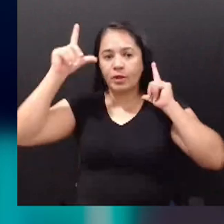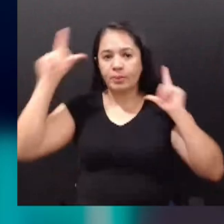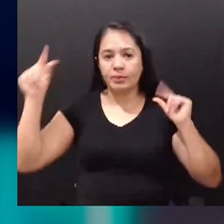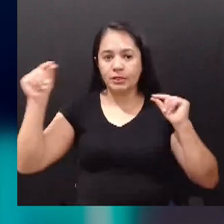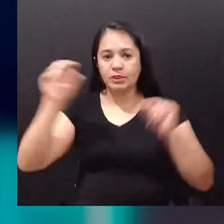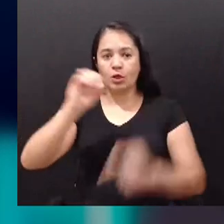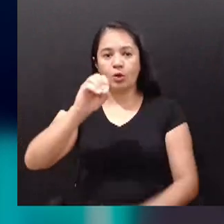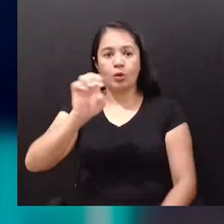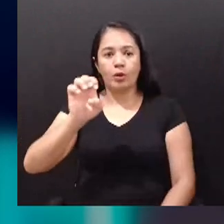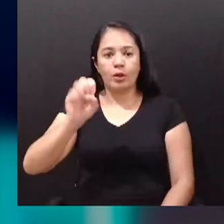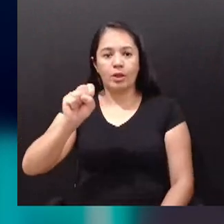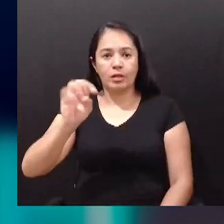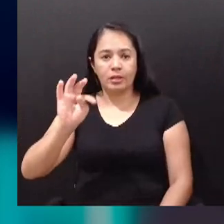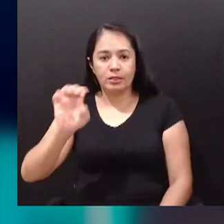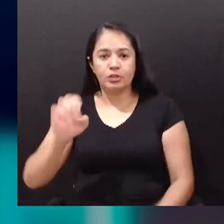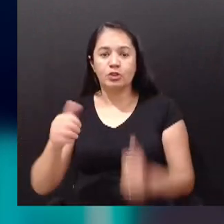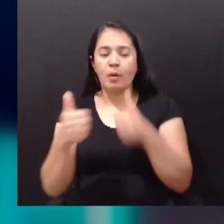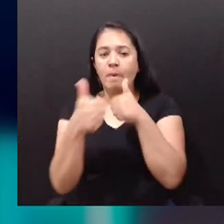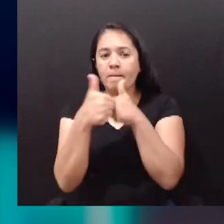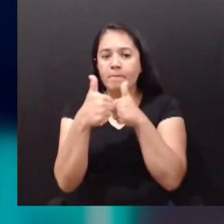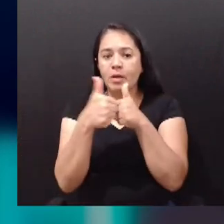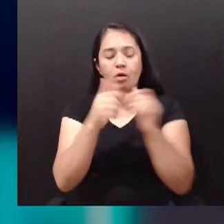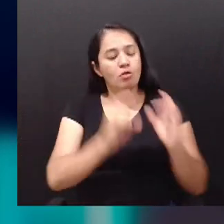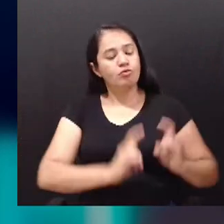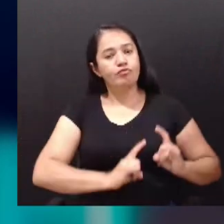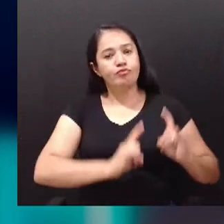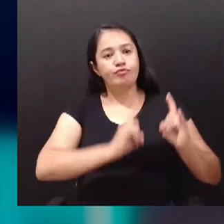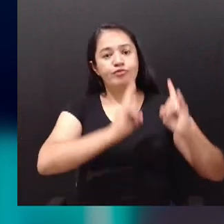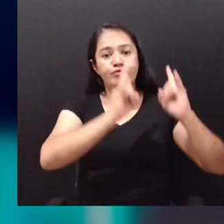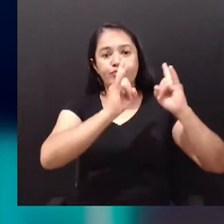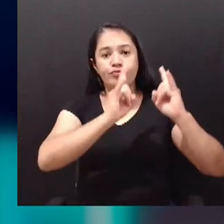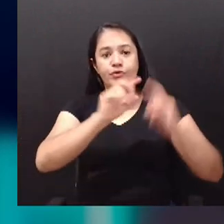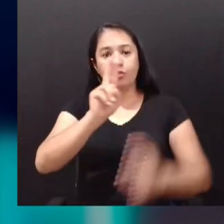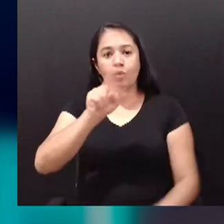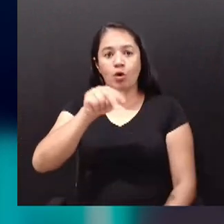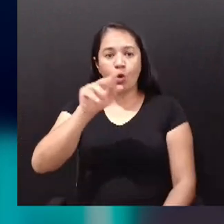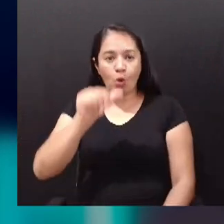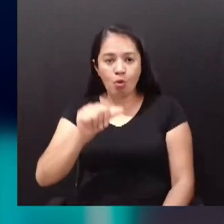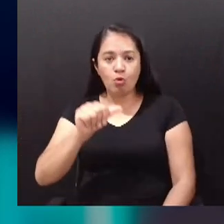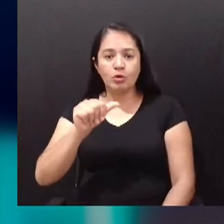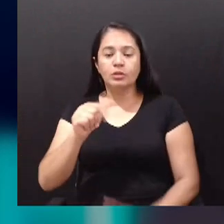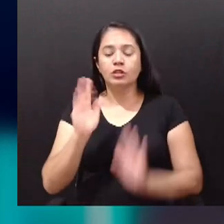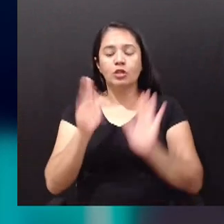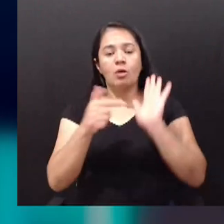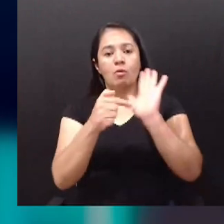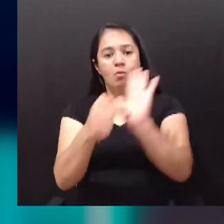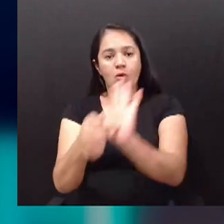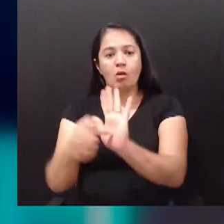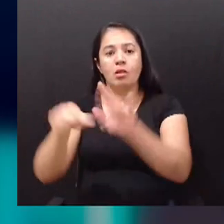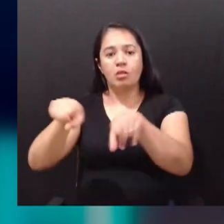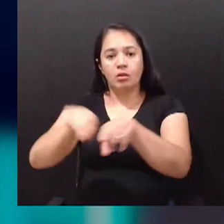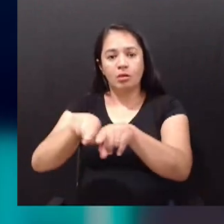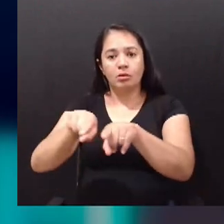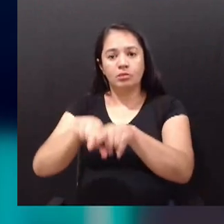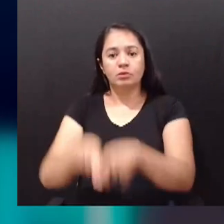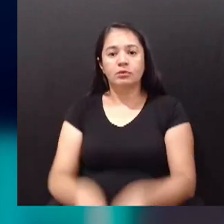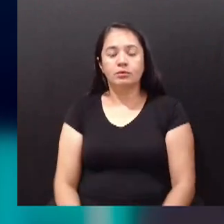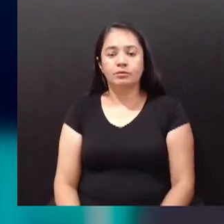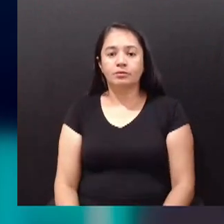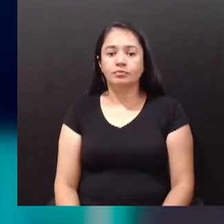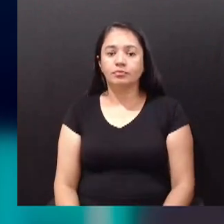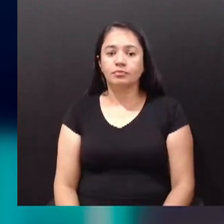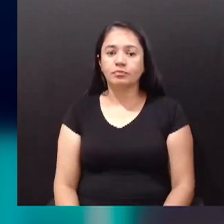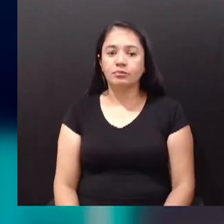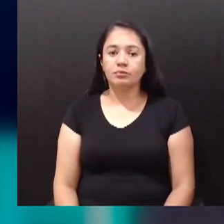lado daquele condomínio ali que se chama Una Proença, como mostra ali aquela figura,